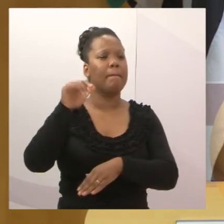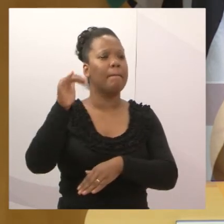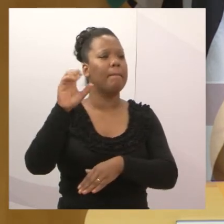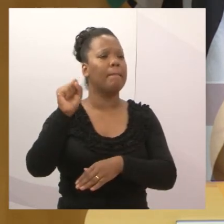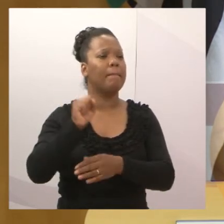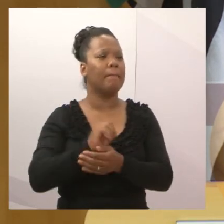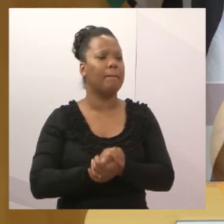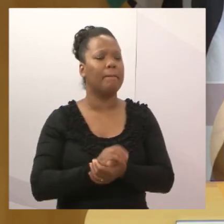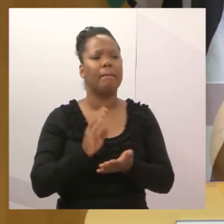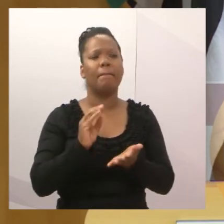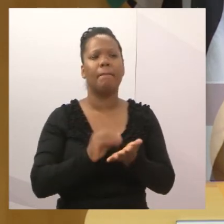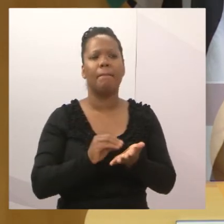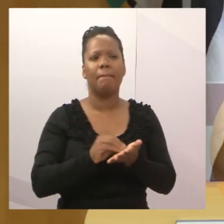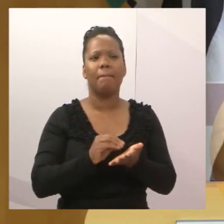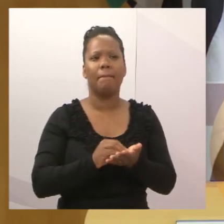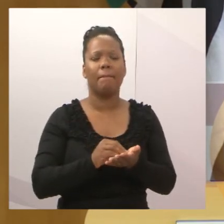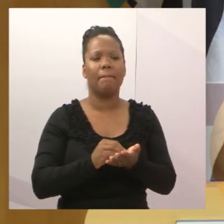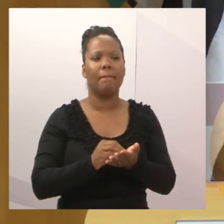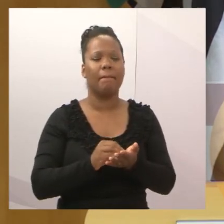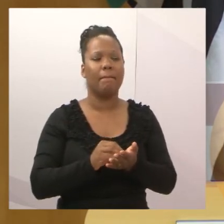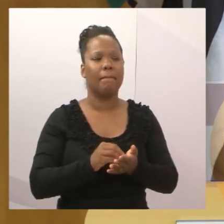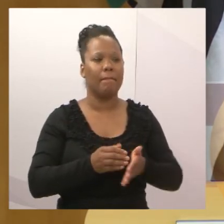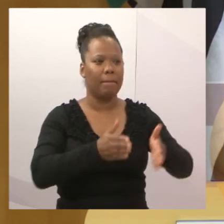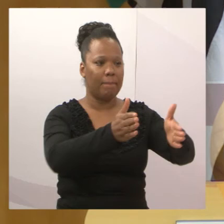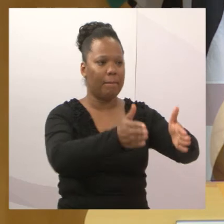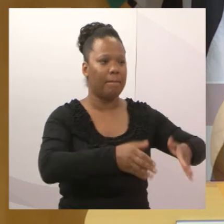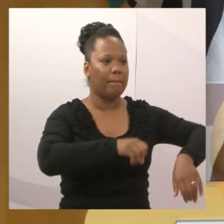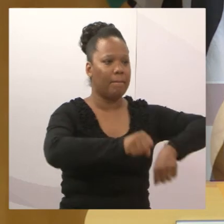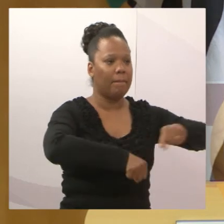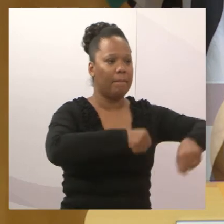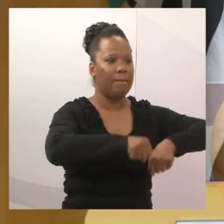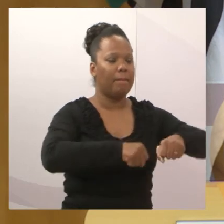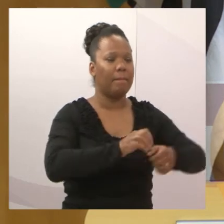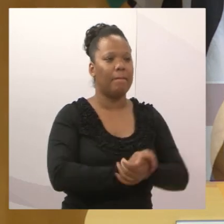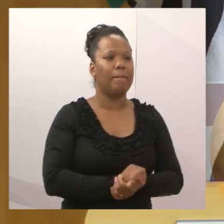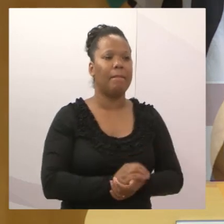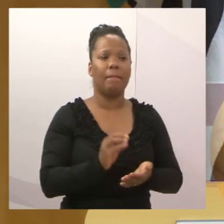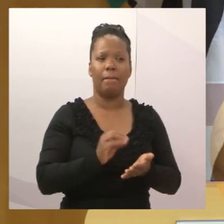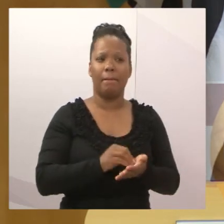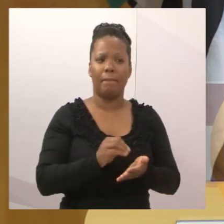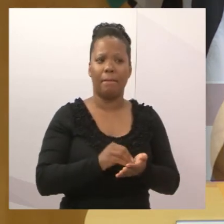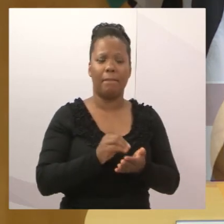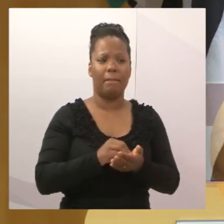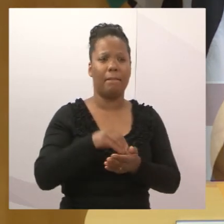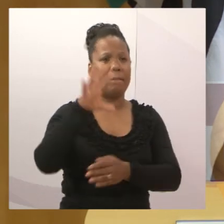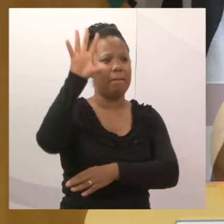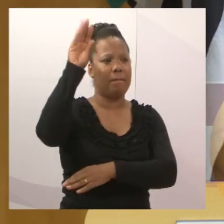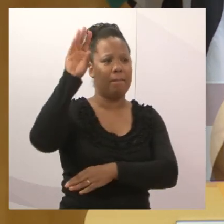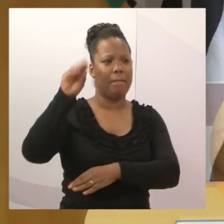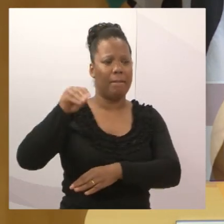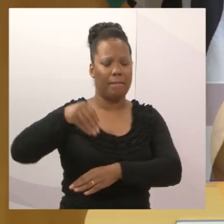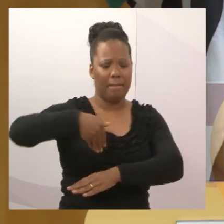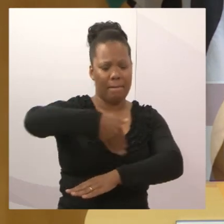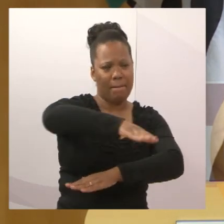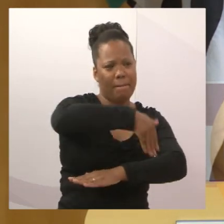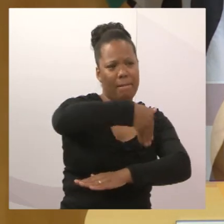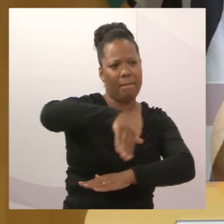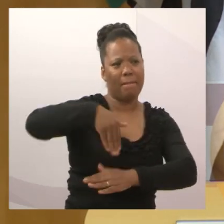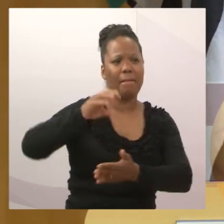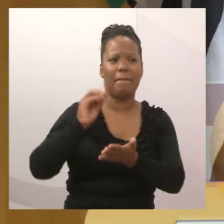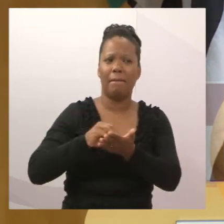falta ciclovia, falta acostamento, falta sinalização de solo,